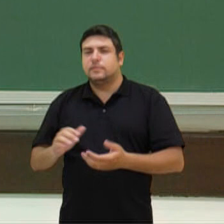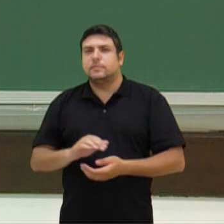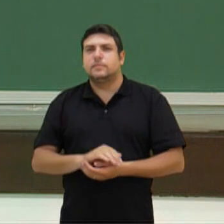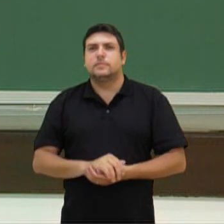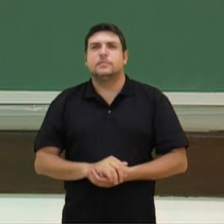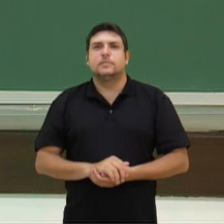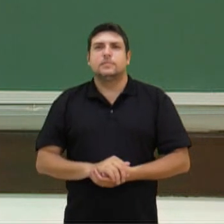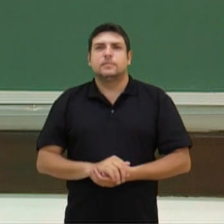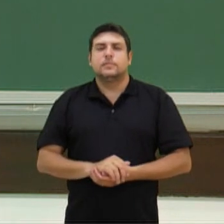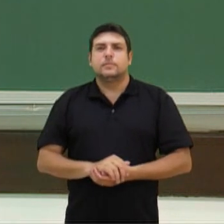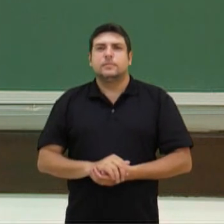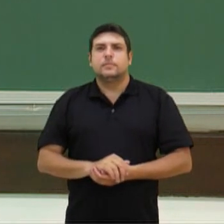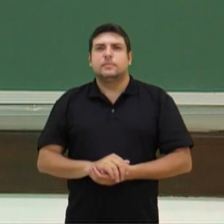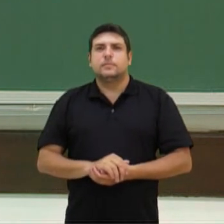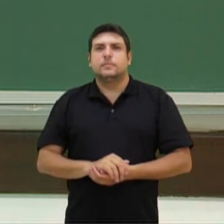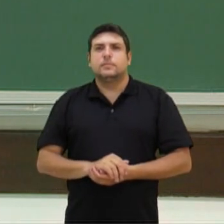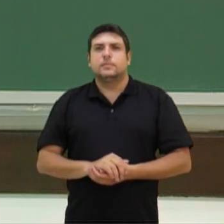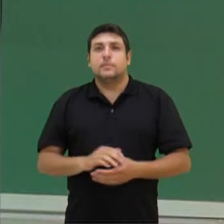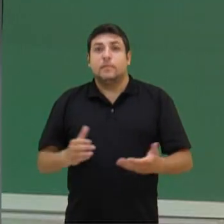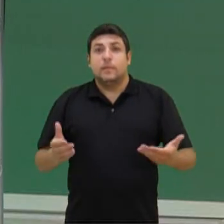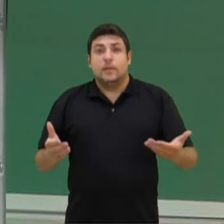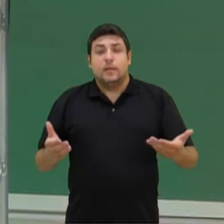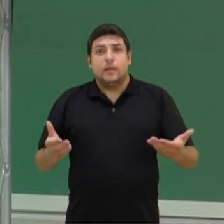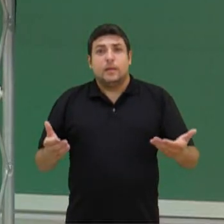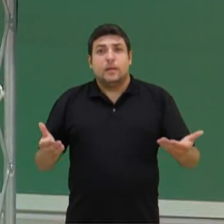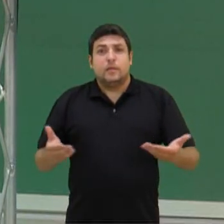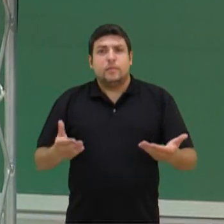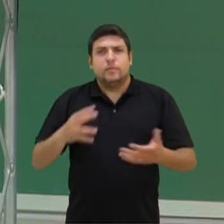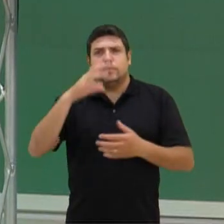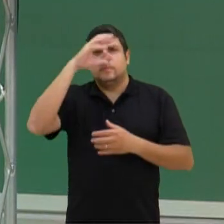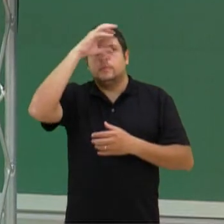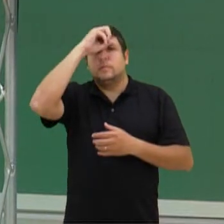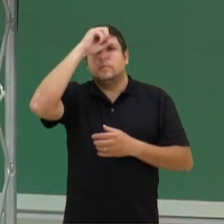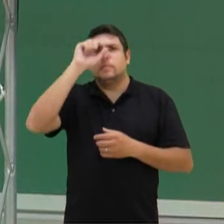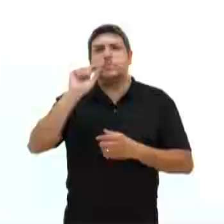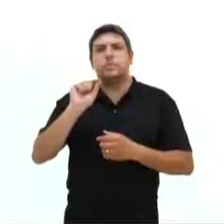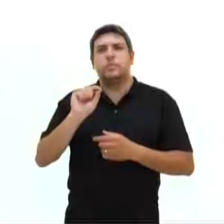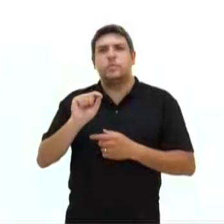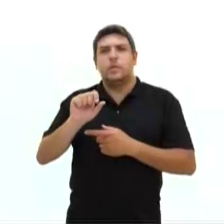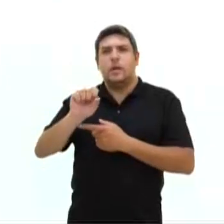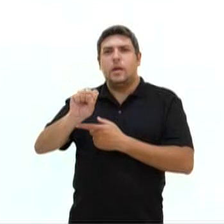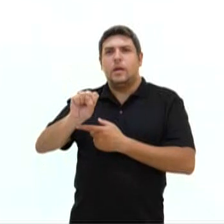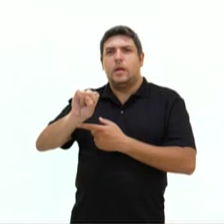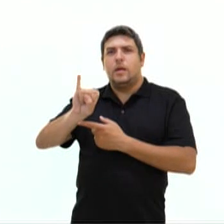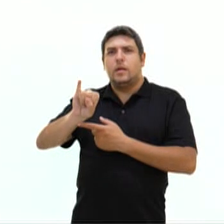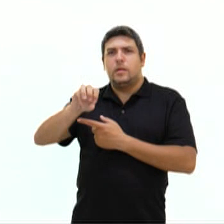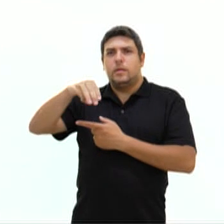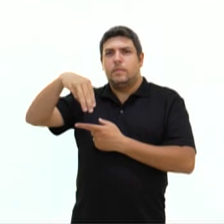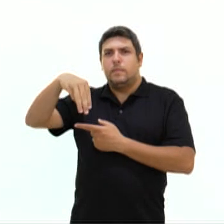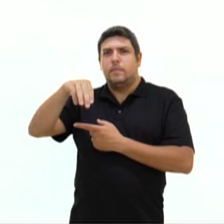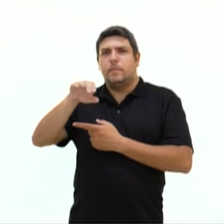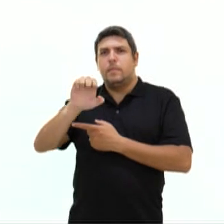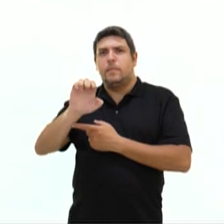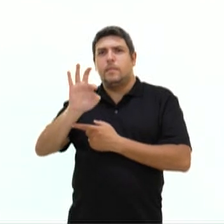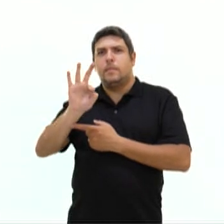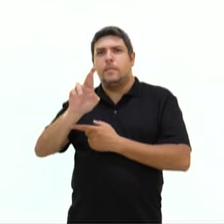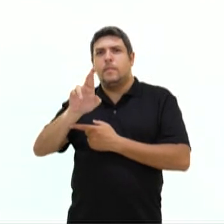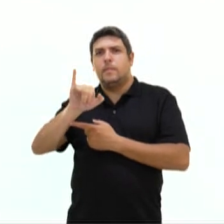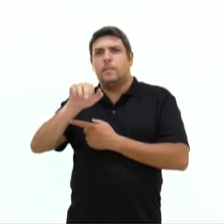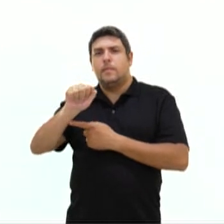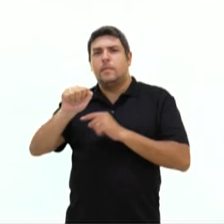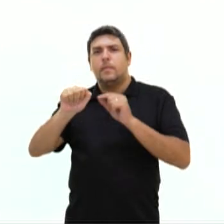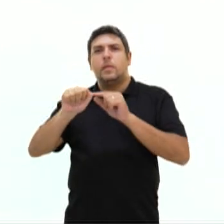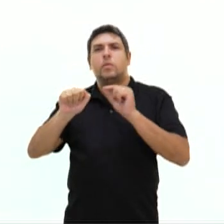que a gente vai concluir então sobre a simetria? A simetria, quando traçamos uma linha reta